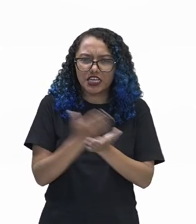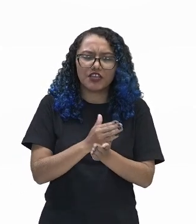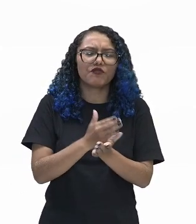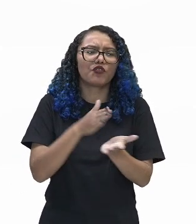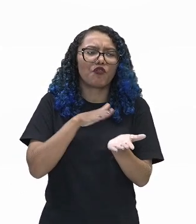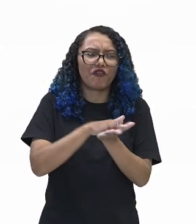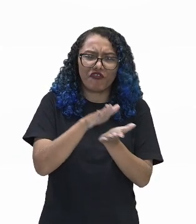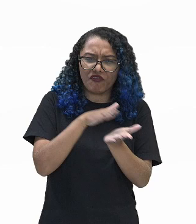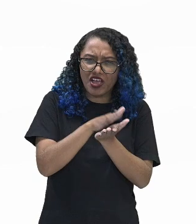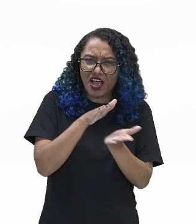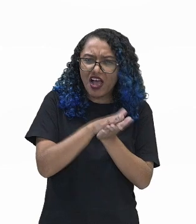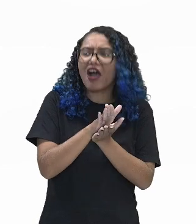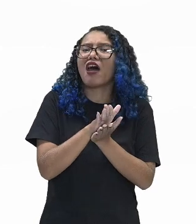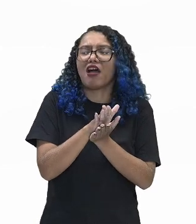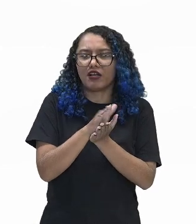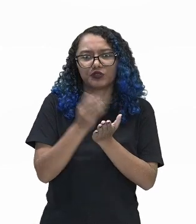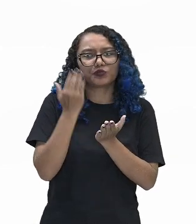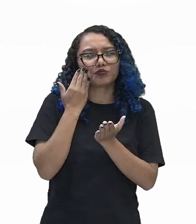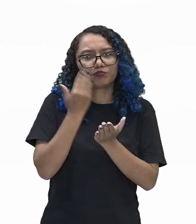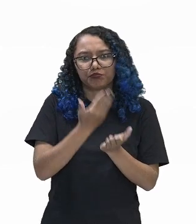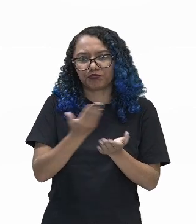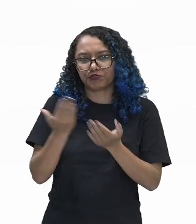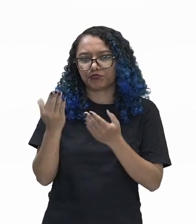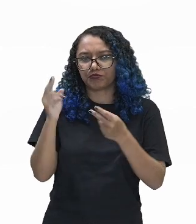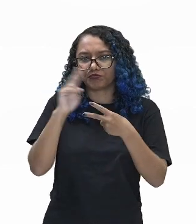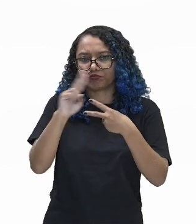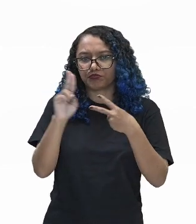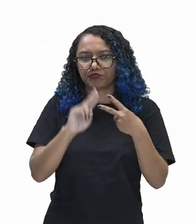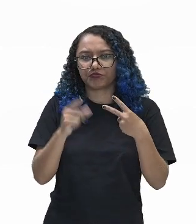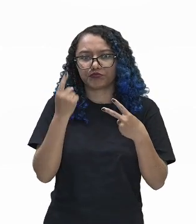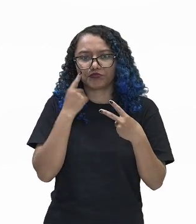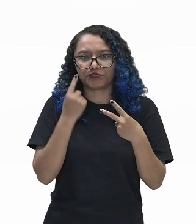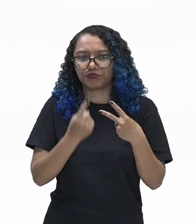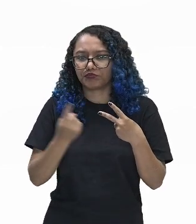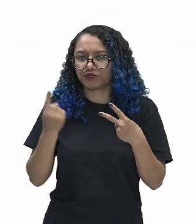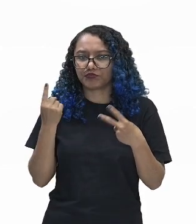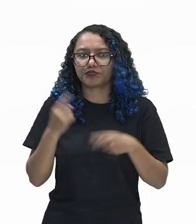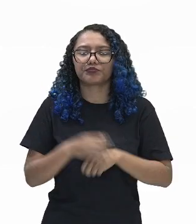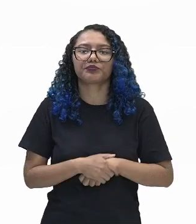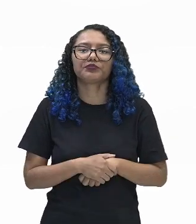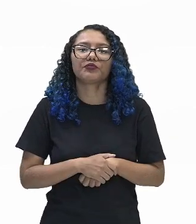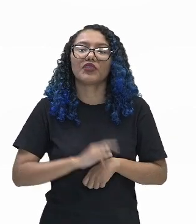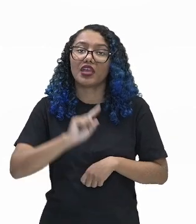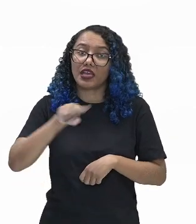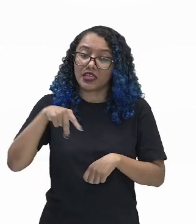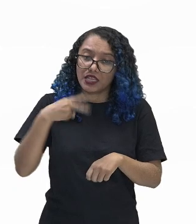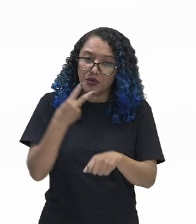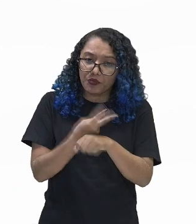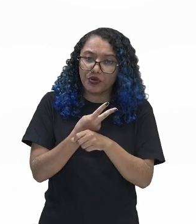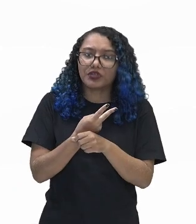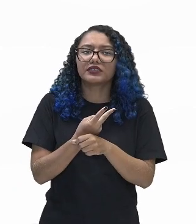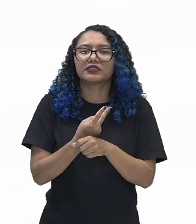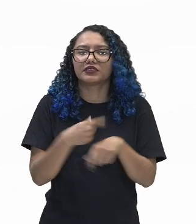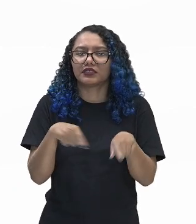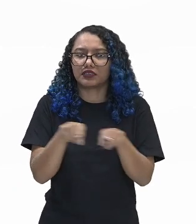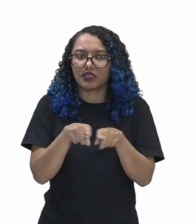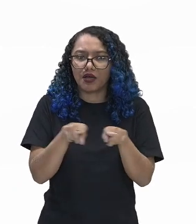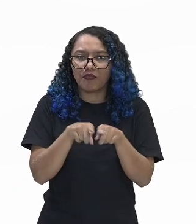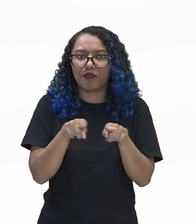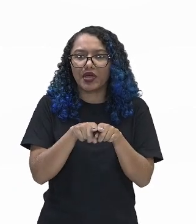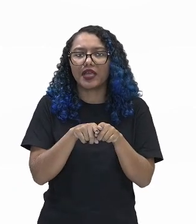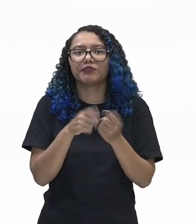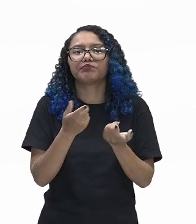estão destacados aí, né? O Canto Mestizo e Tessituras da Terra. Posteriormente, escreveu juntamente com